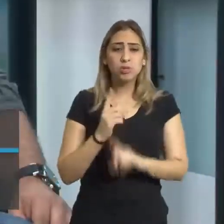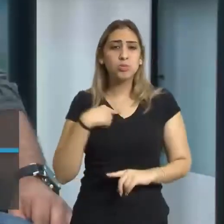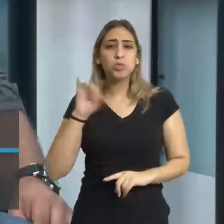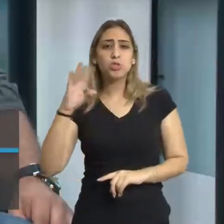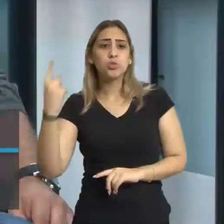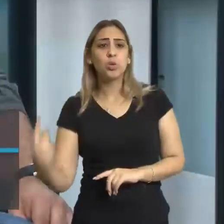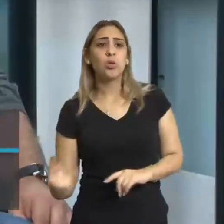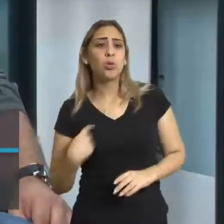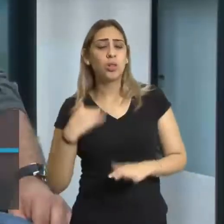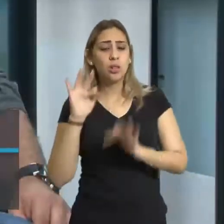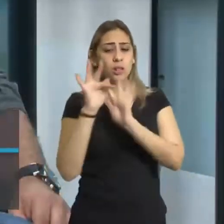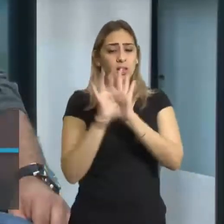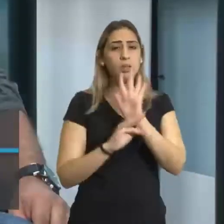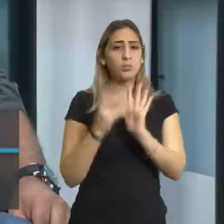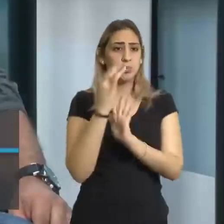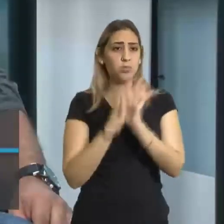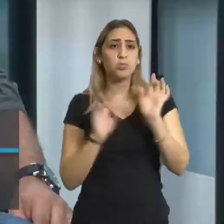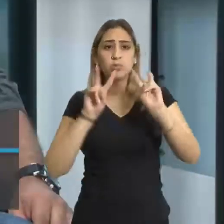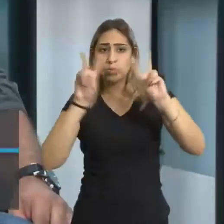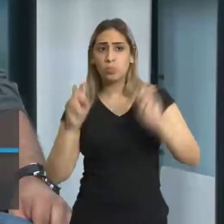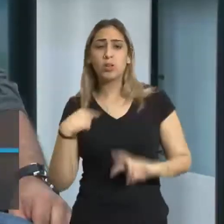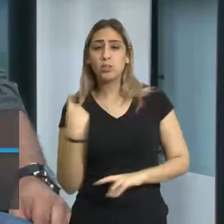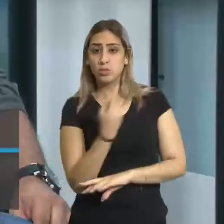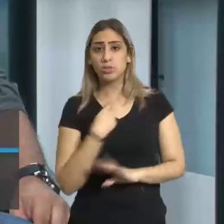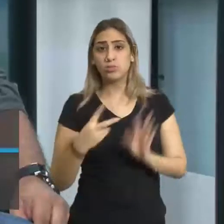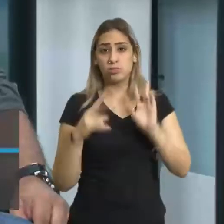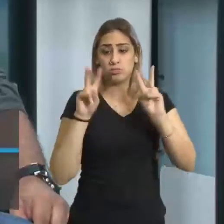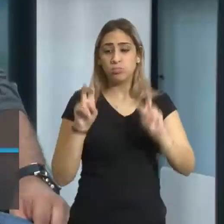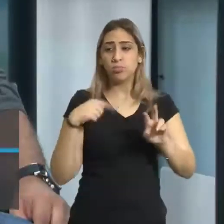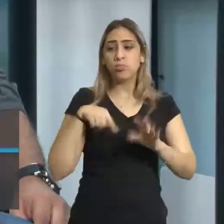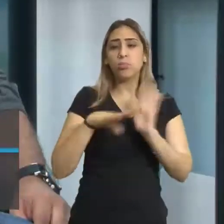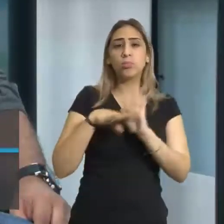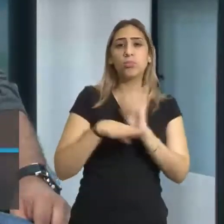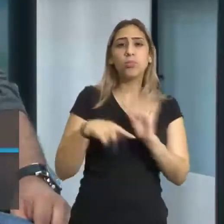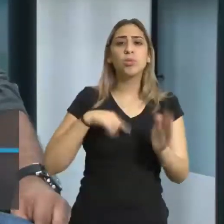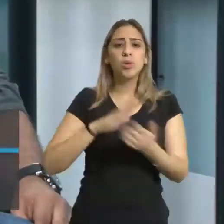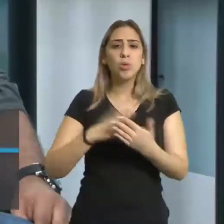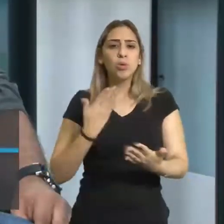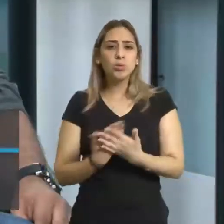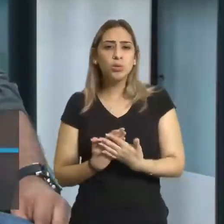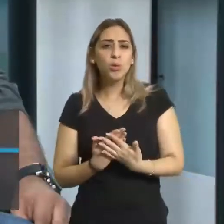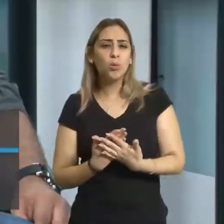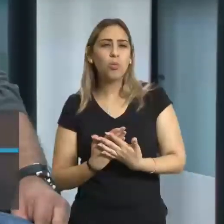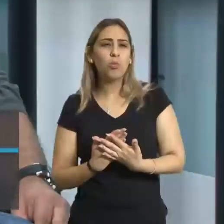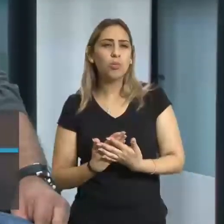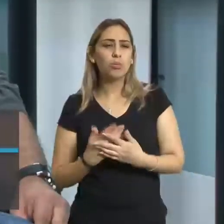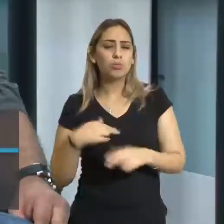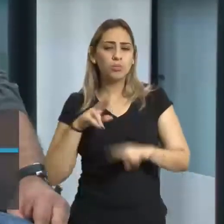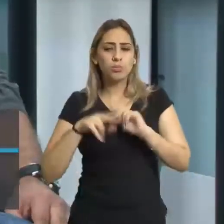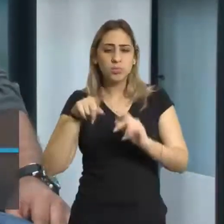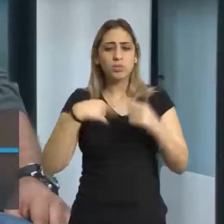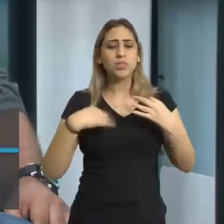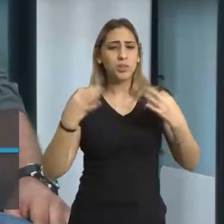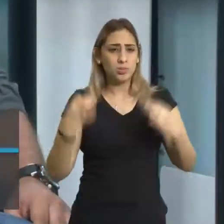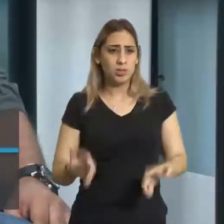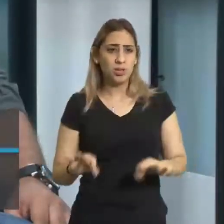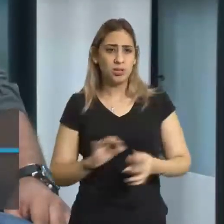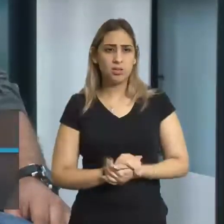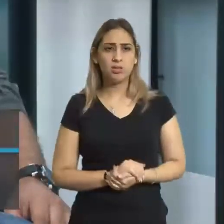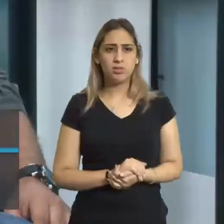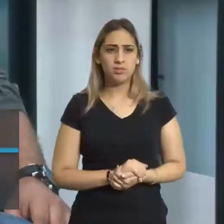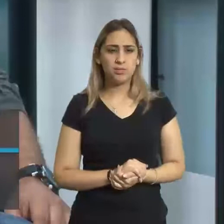história e não tem um texto escrito sobre isso a gente supõe coisas né com muito estudo provavelmente essas posições estão certas